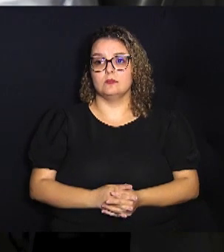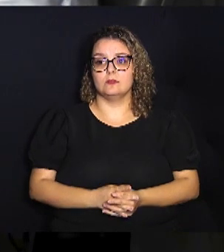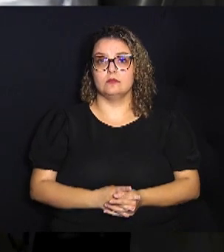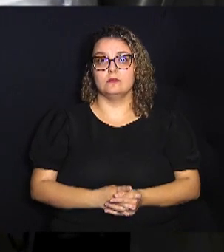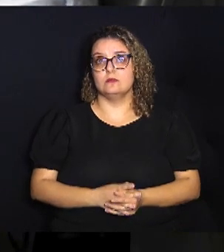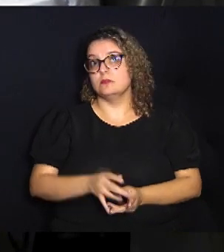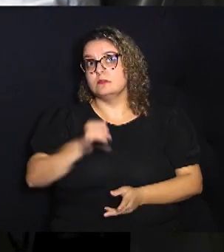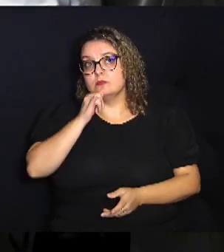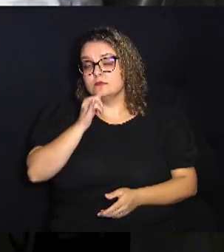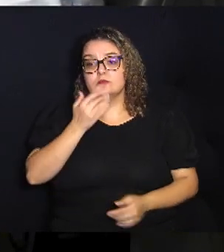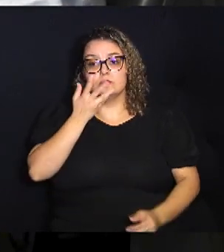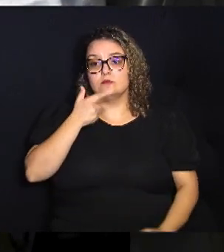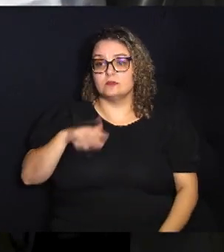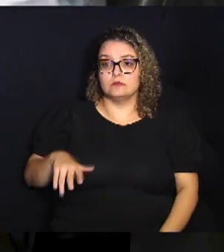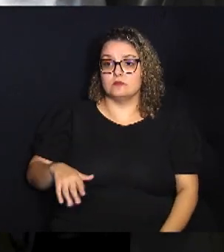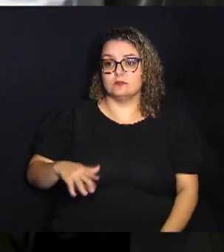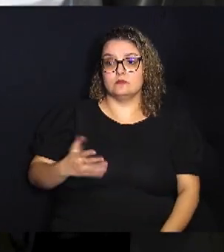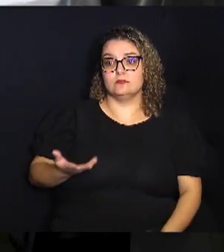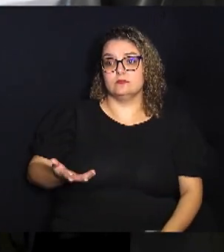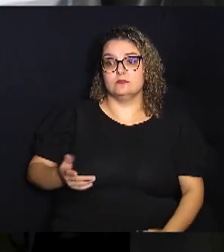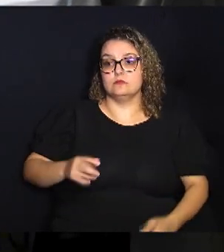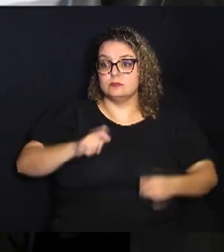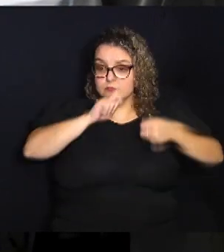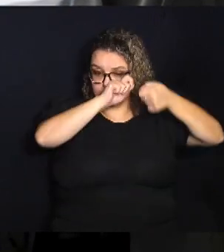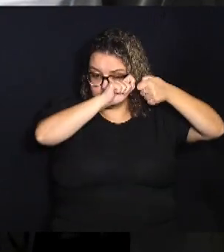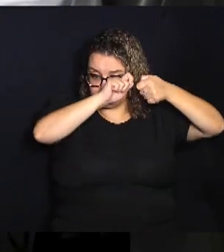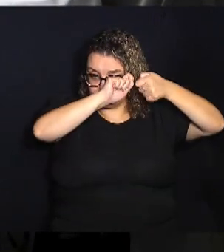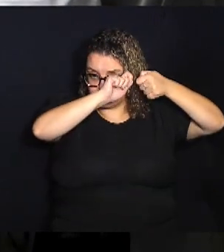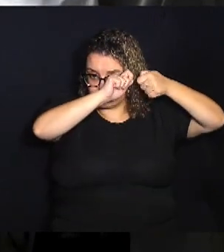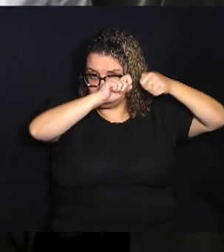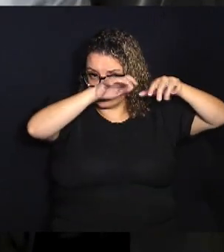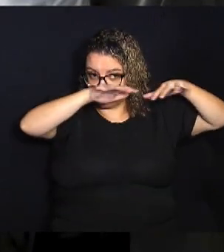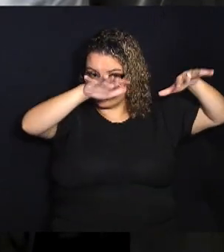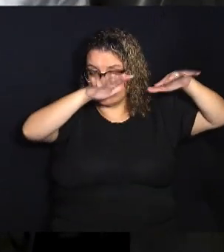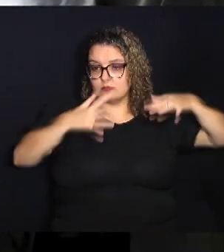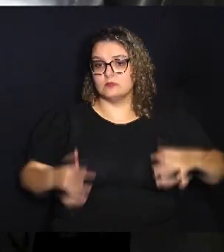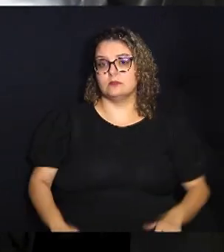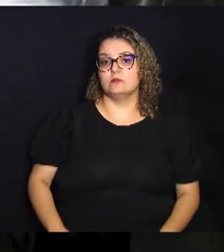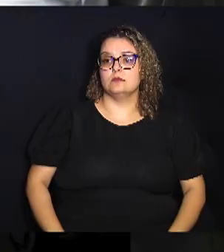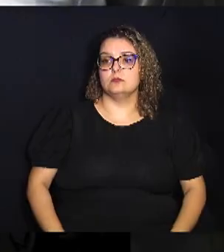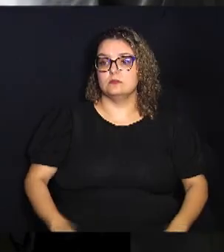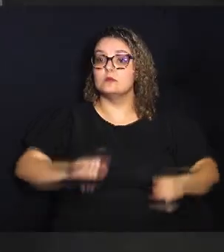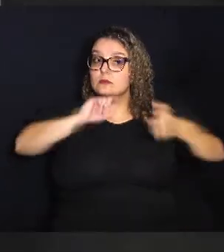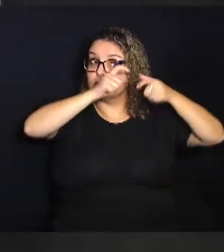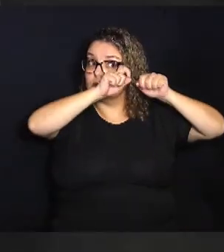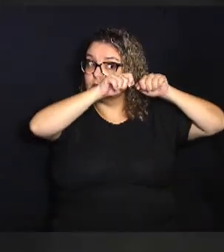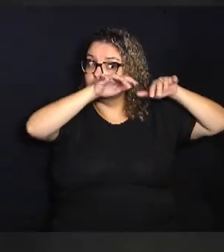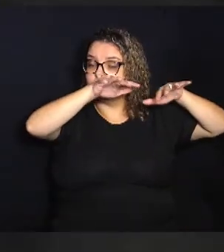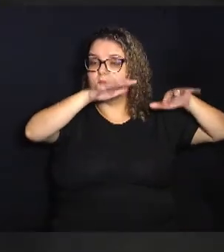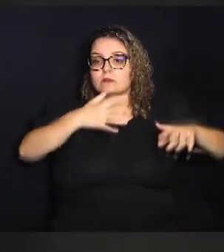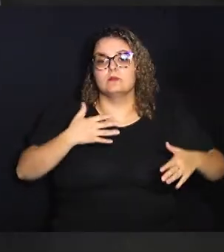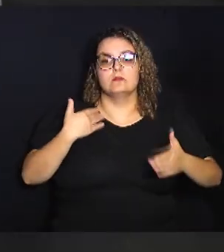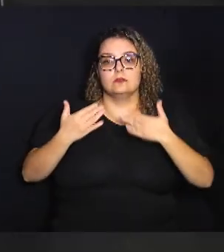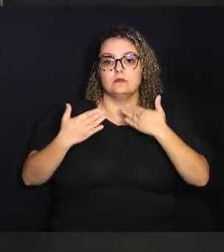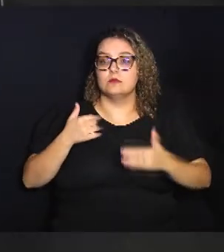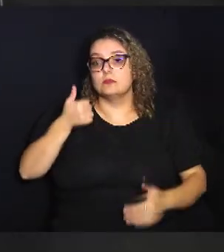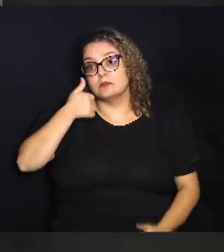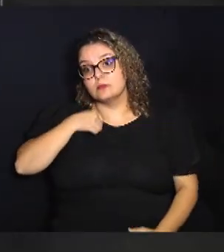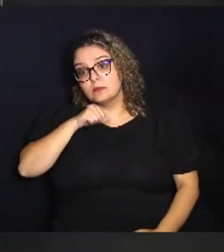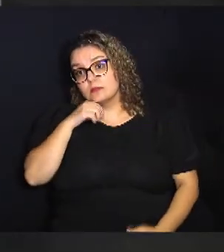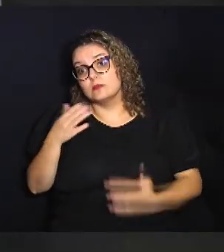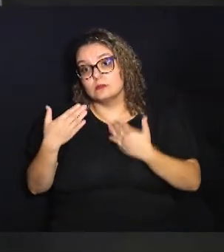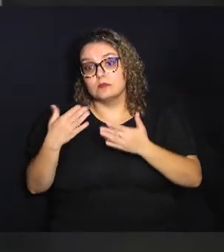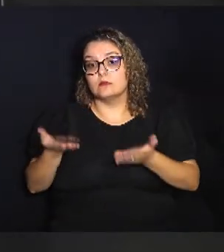atendo crianças portadoras do espectro autista. Então, ali eu vejo a dificuldade, eu converso com as mães lá,